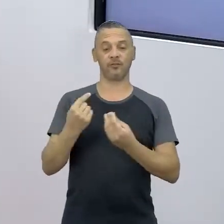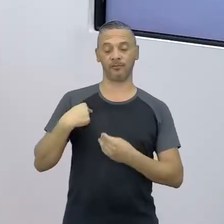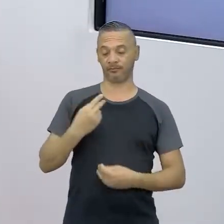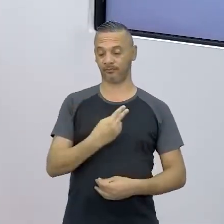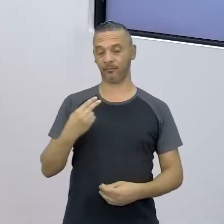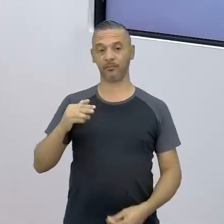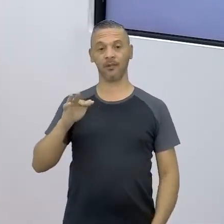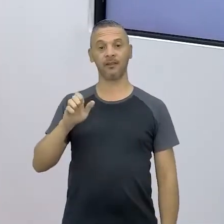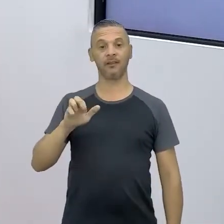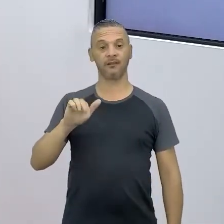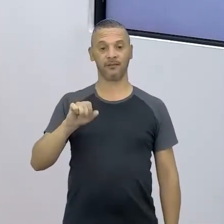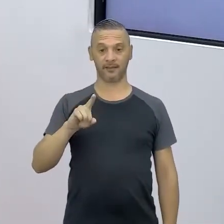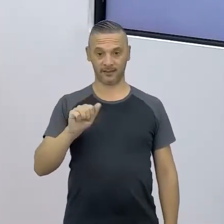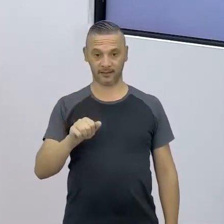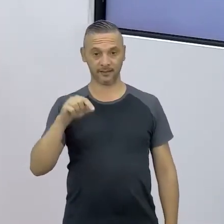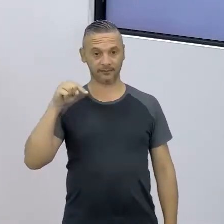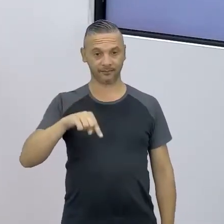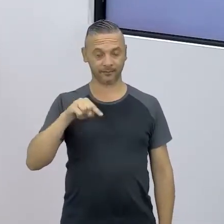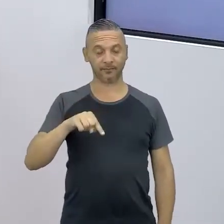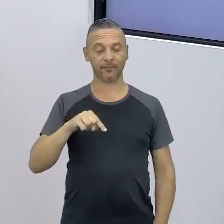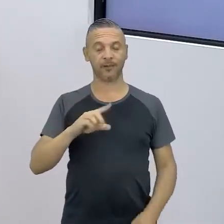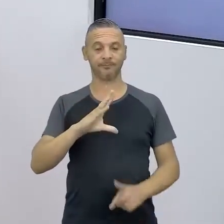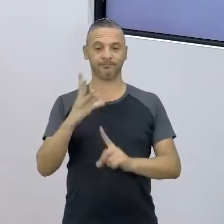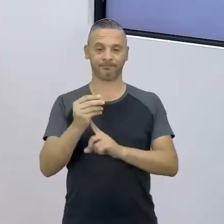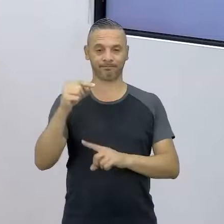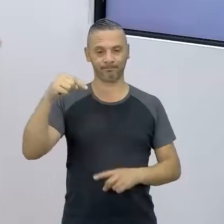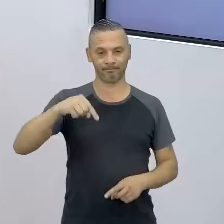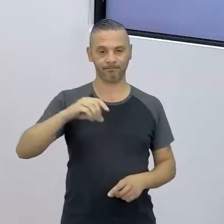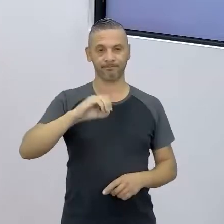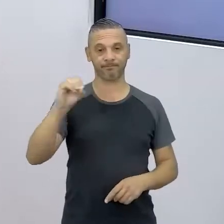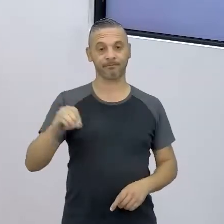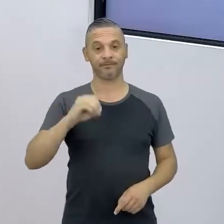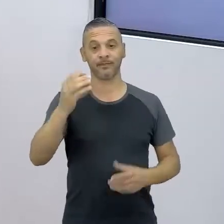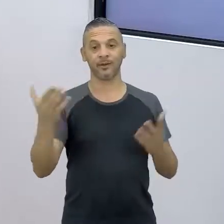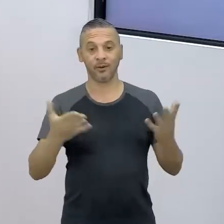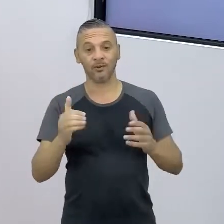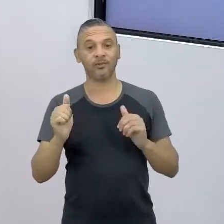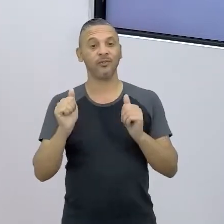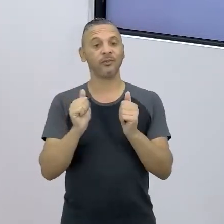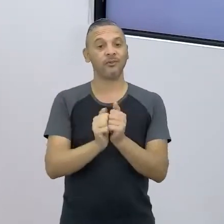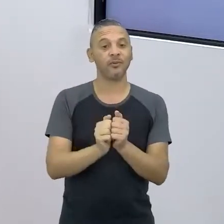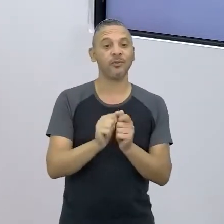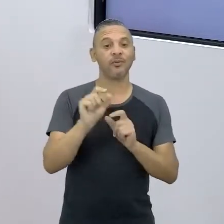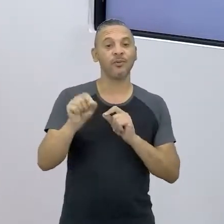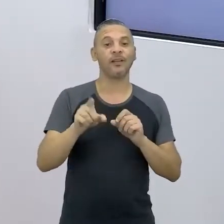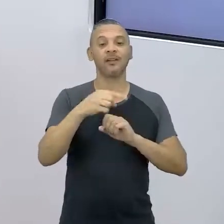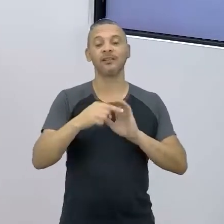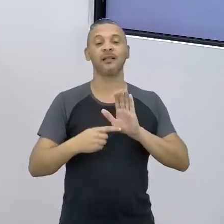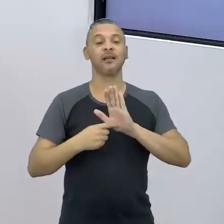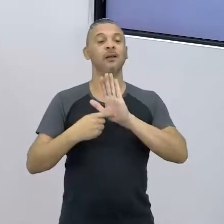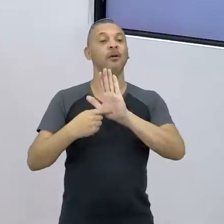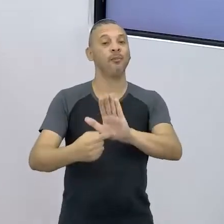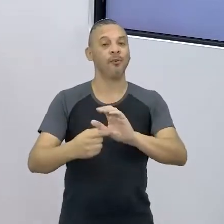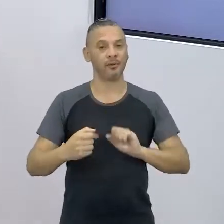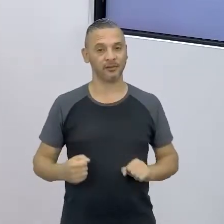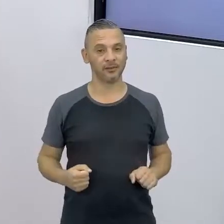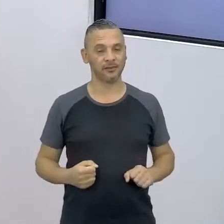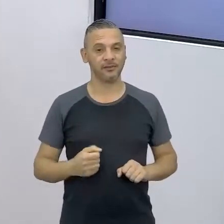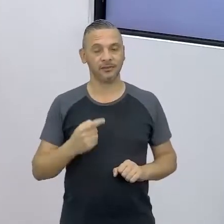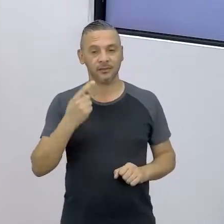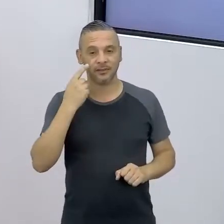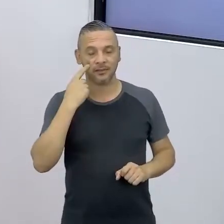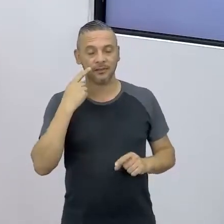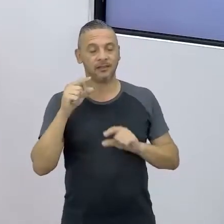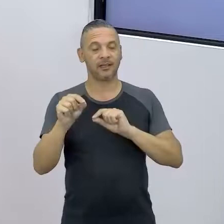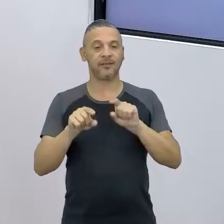Borges, professora de arte aqui do Centro de Mídias, e hoje, finalmente, chegou o grande dia, o dia da nossa mostra. E para esse dia tão